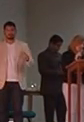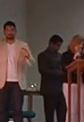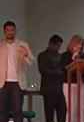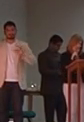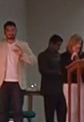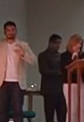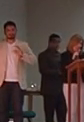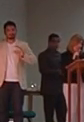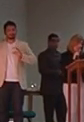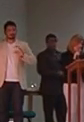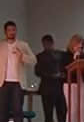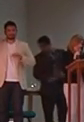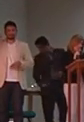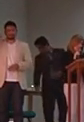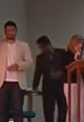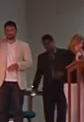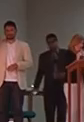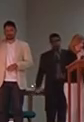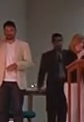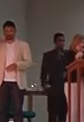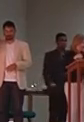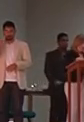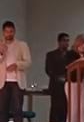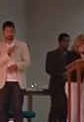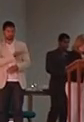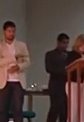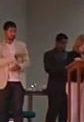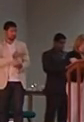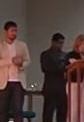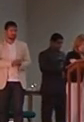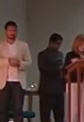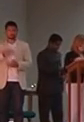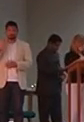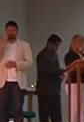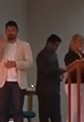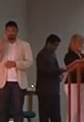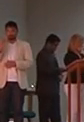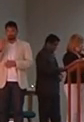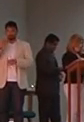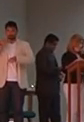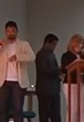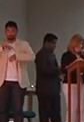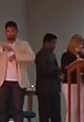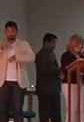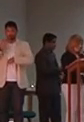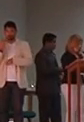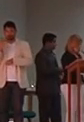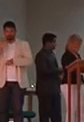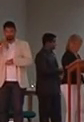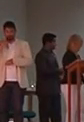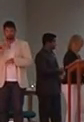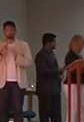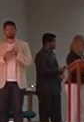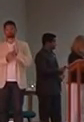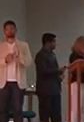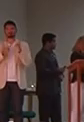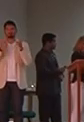Candidata Anália Keila, 3 minutos para a sua apresentação.